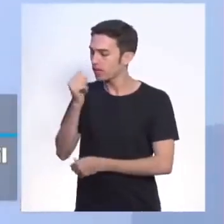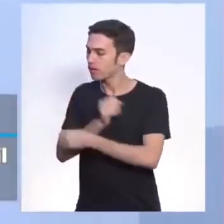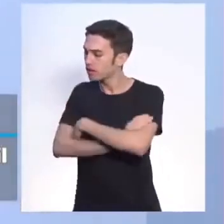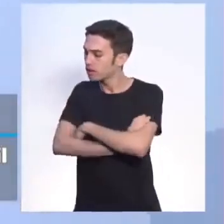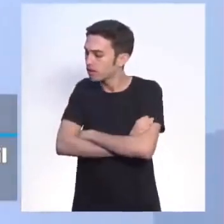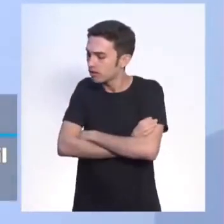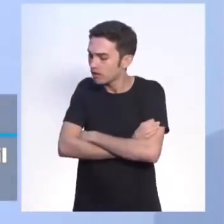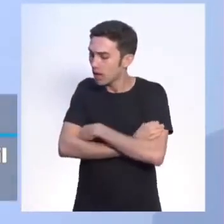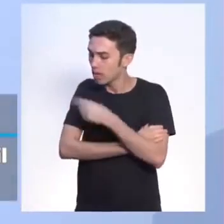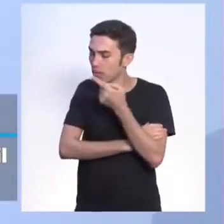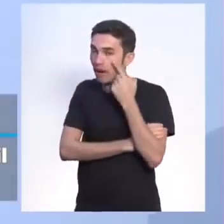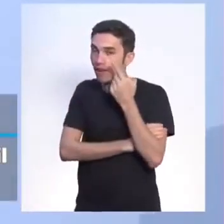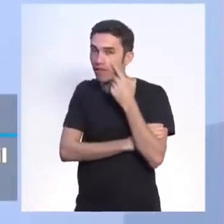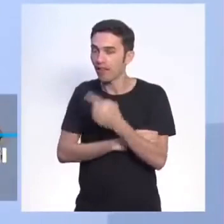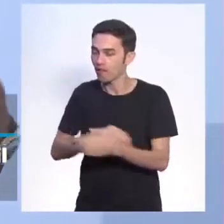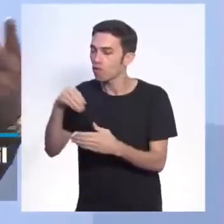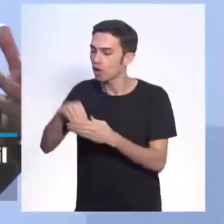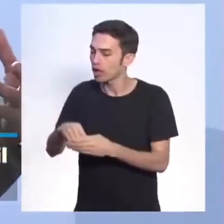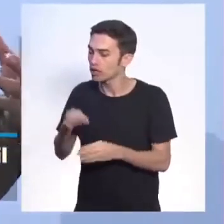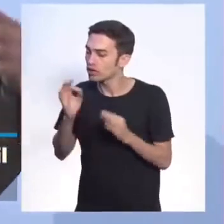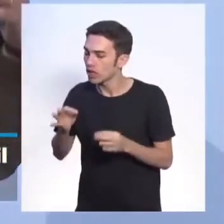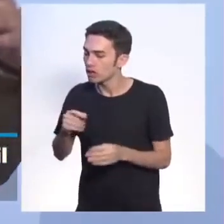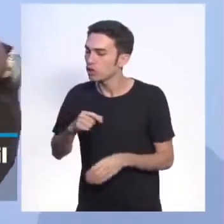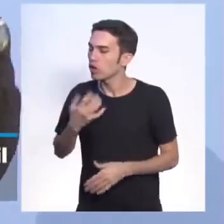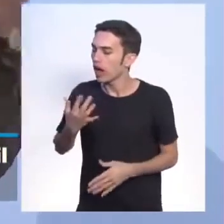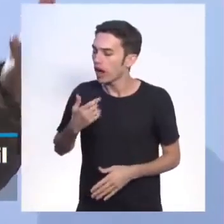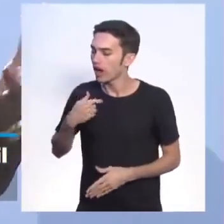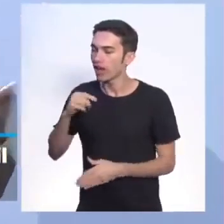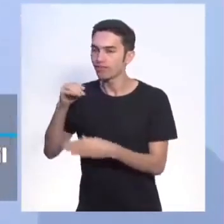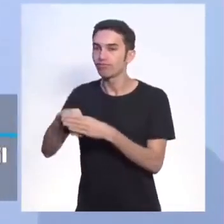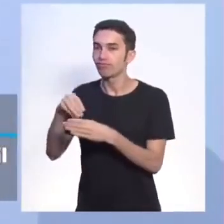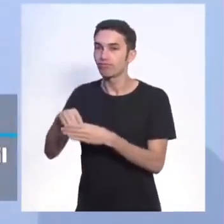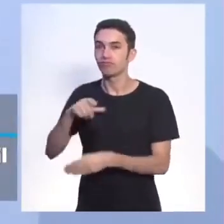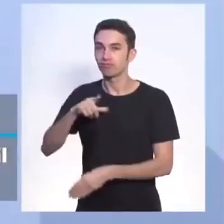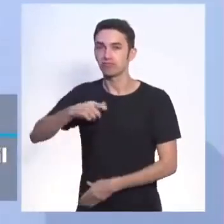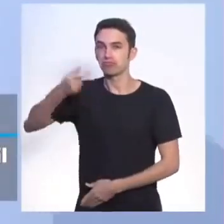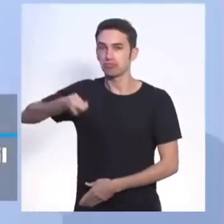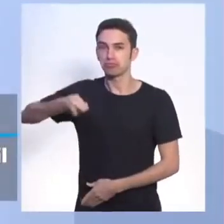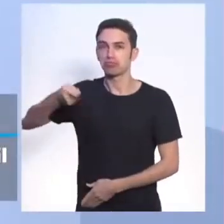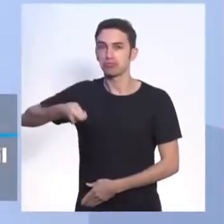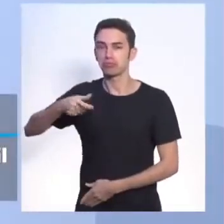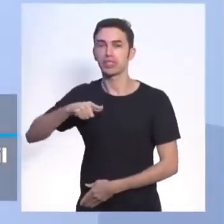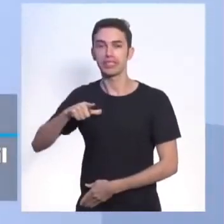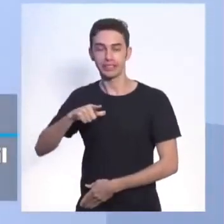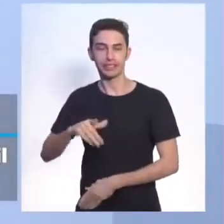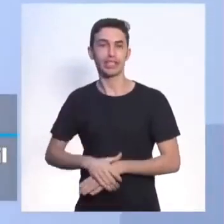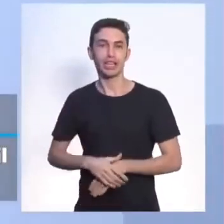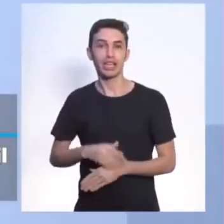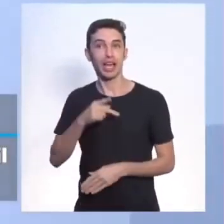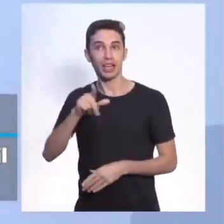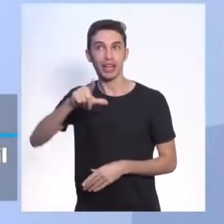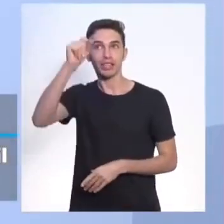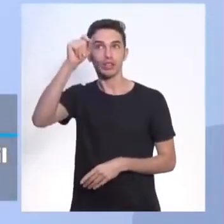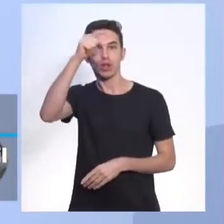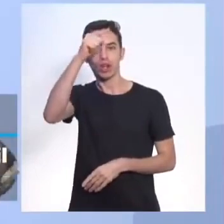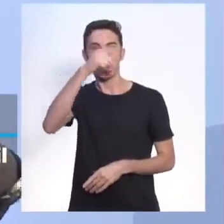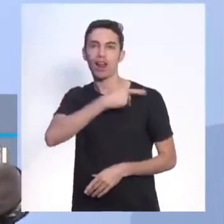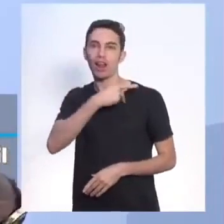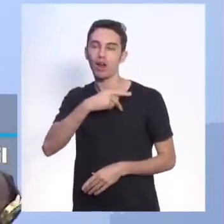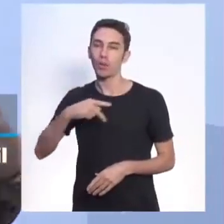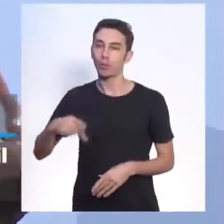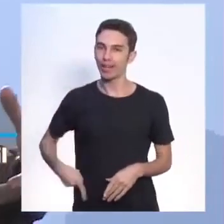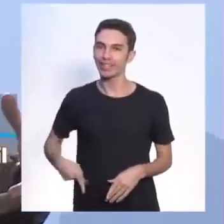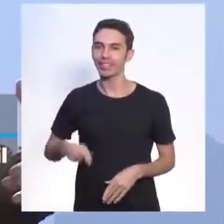garantia os votos necessários para se eleger, né, aquele candidato a presidente da